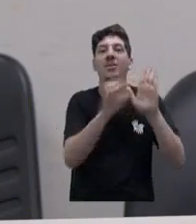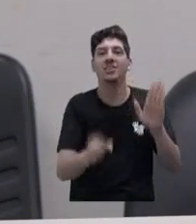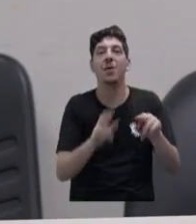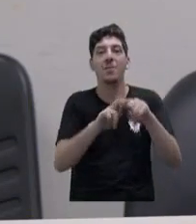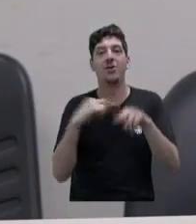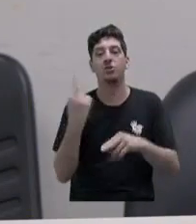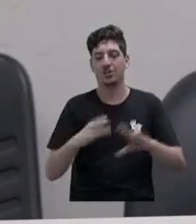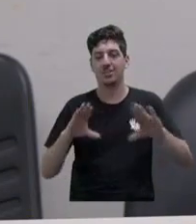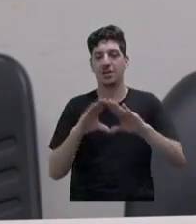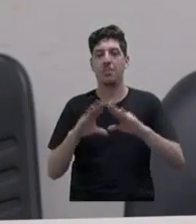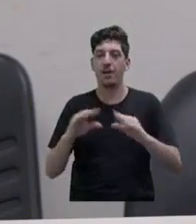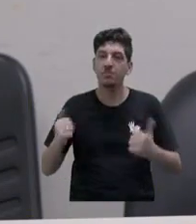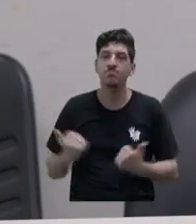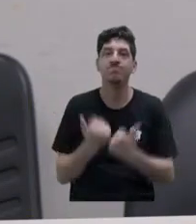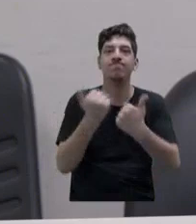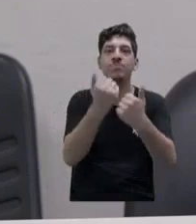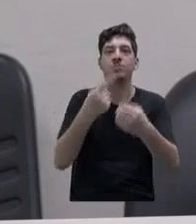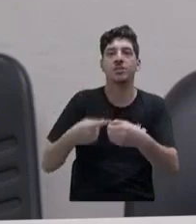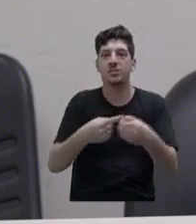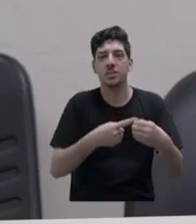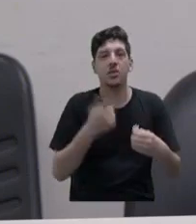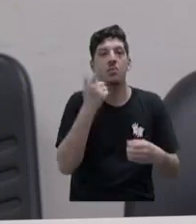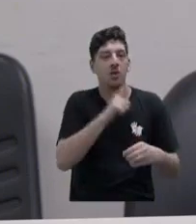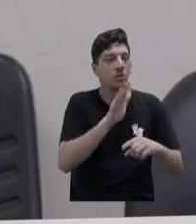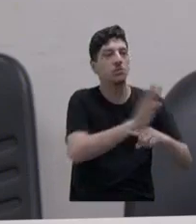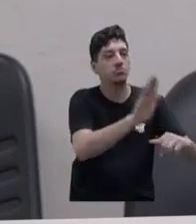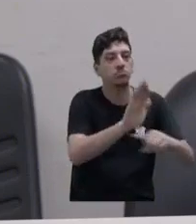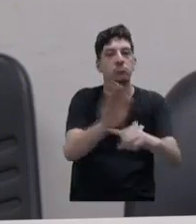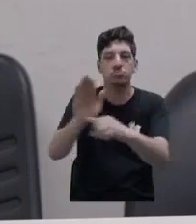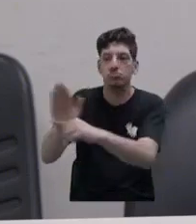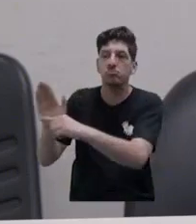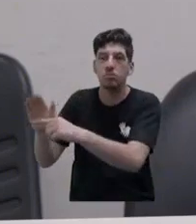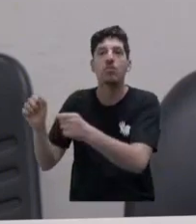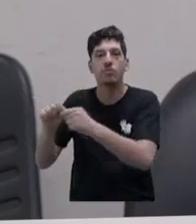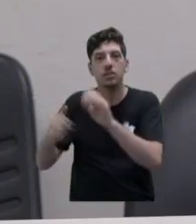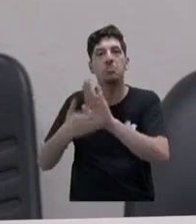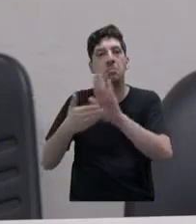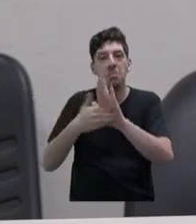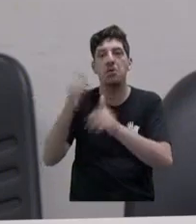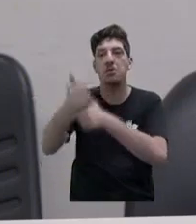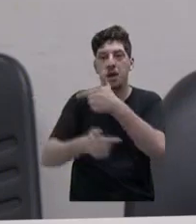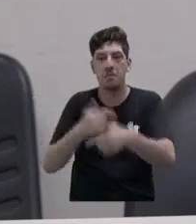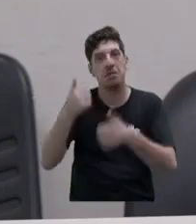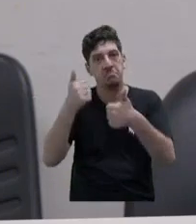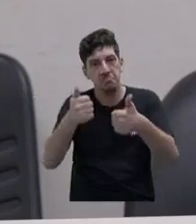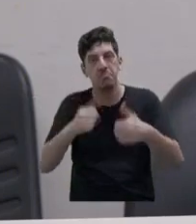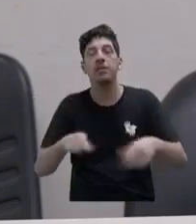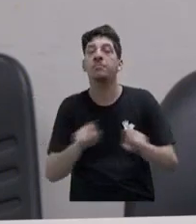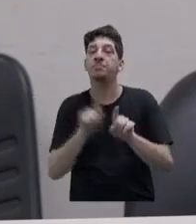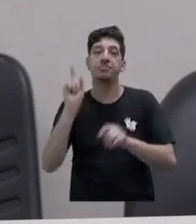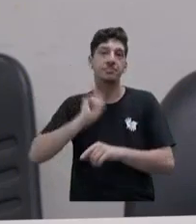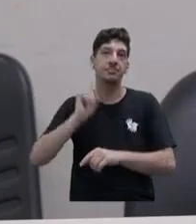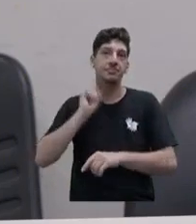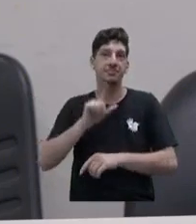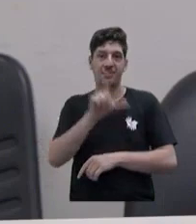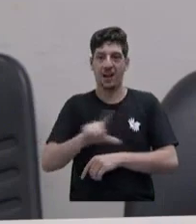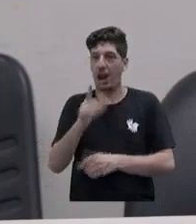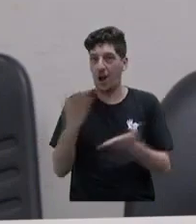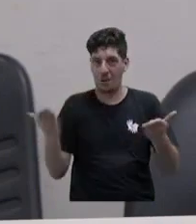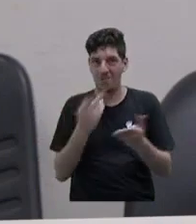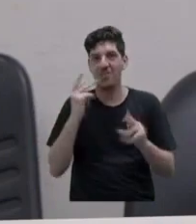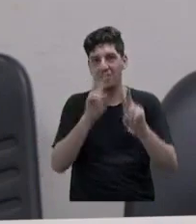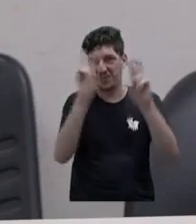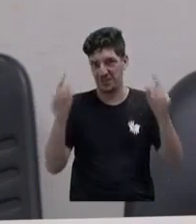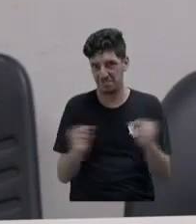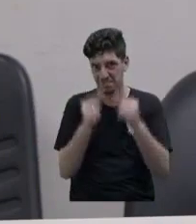com os municípios para que eles façam seus planos de trabalho. Minas Literária, agora sim,